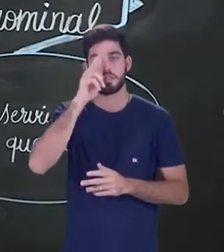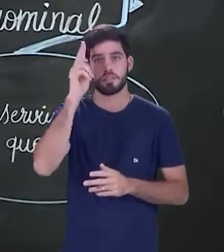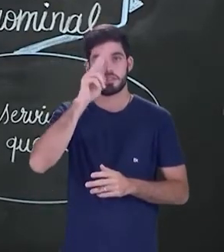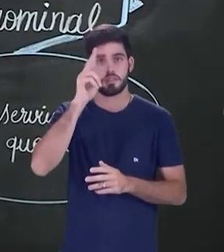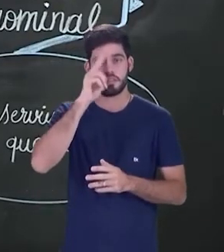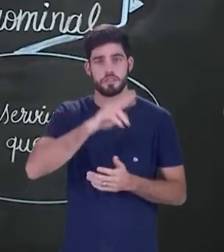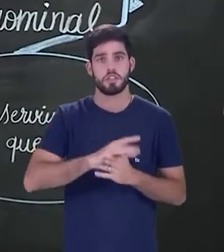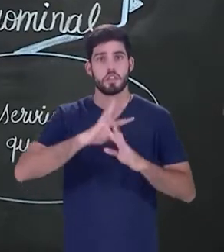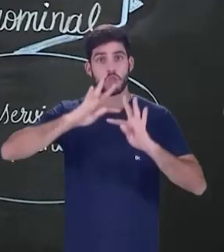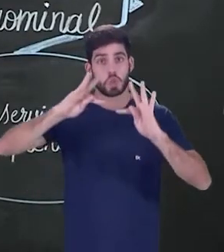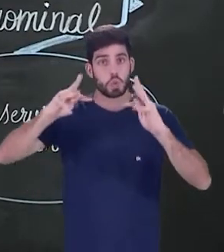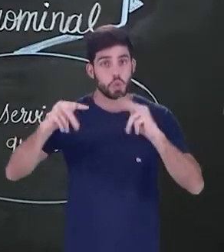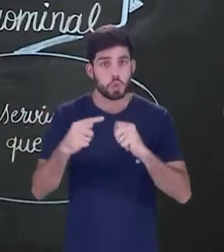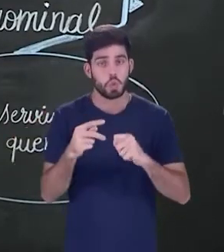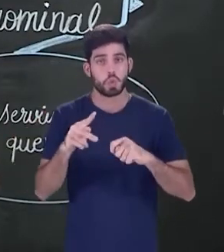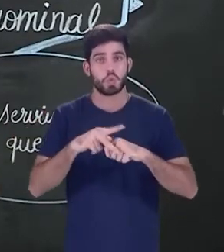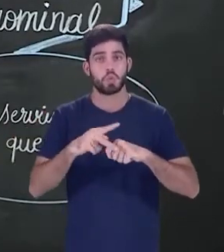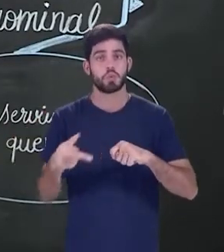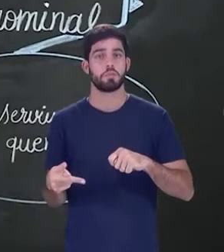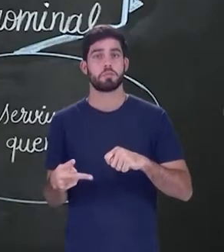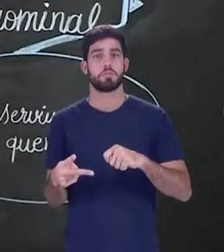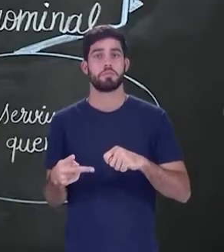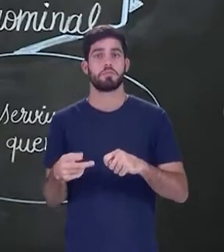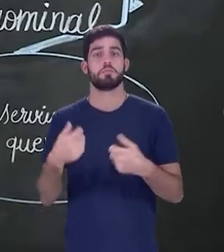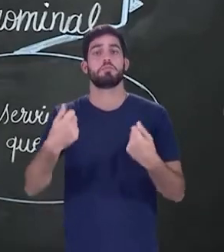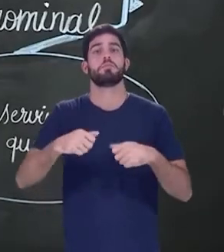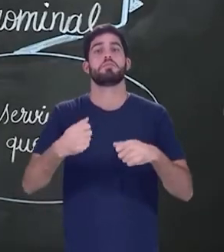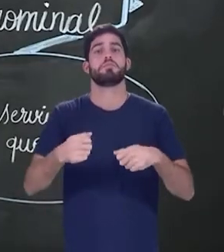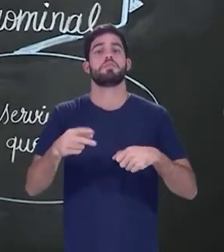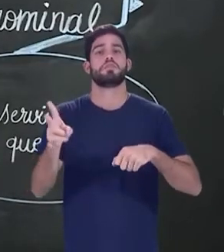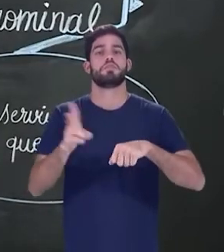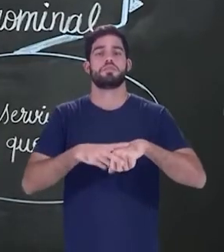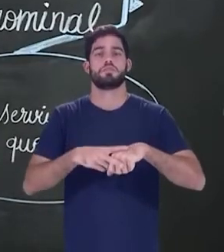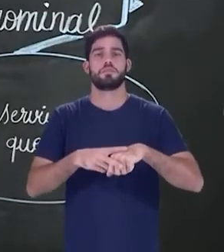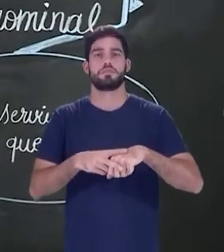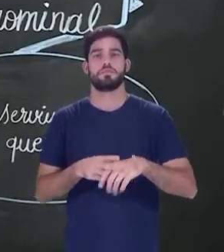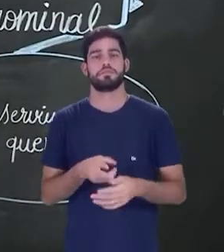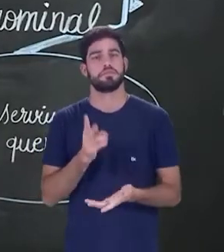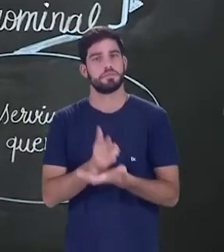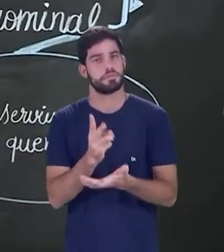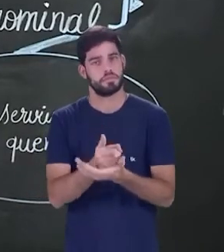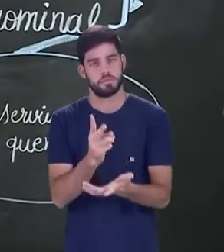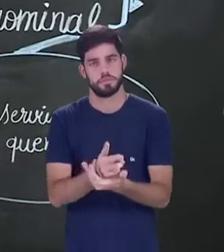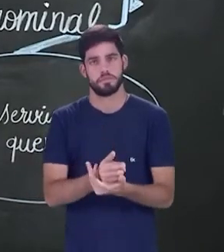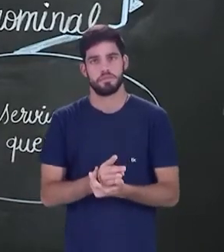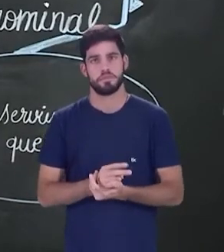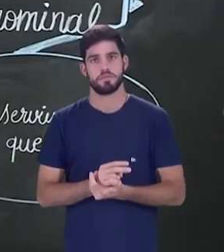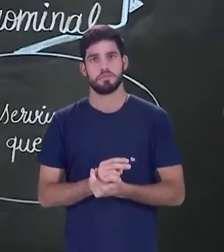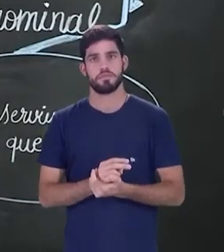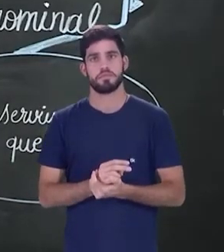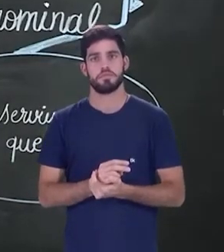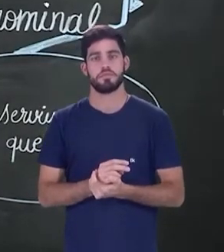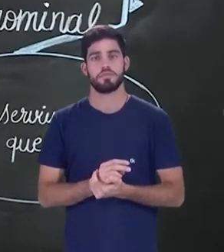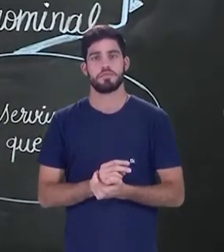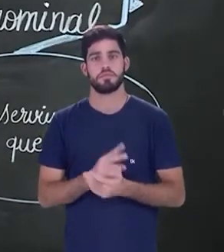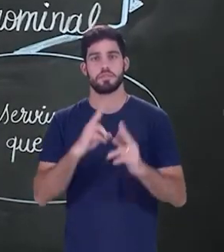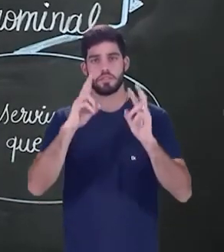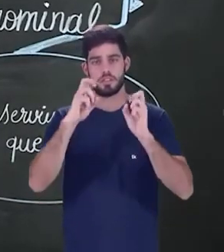que todo predicado precisa de um verbo. O predicado começa por ele, por isso que ele é chamado de